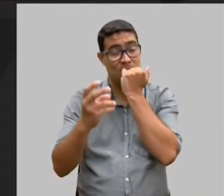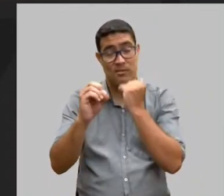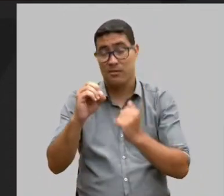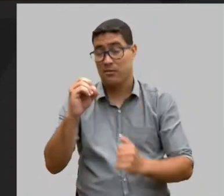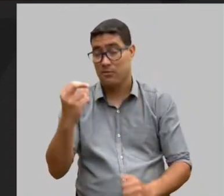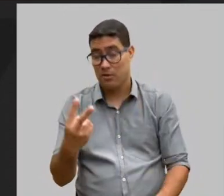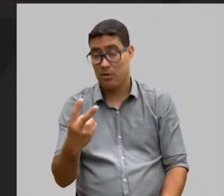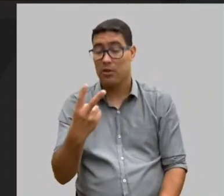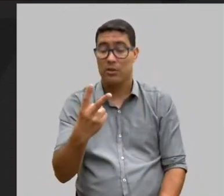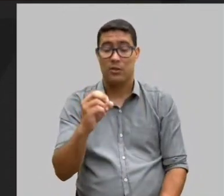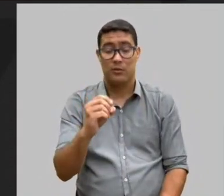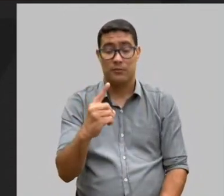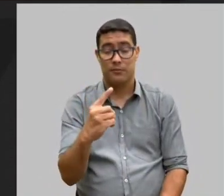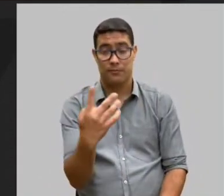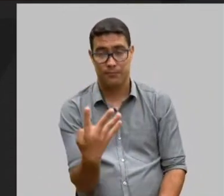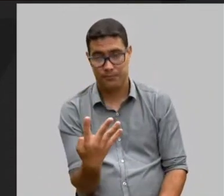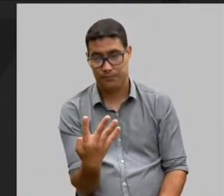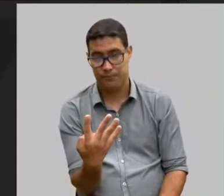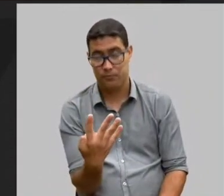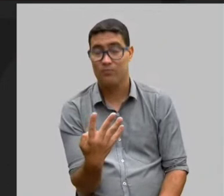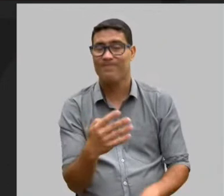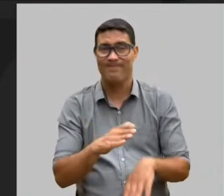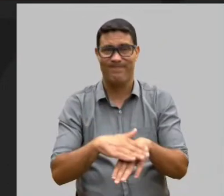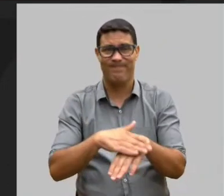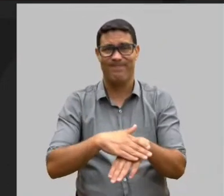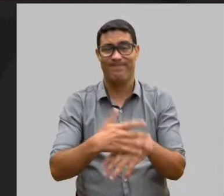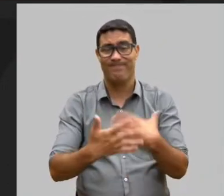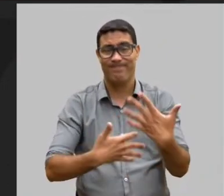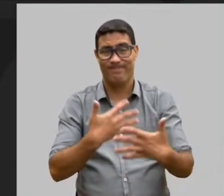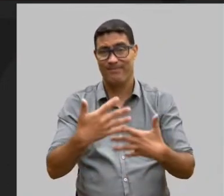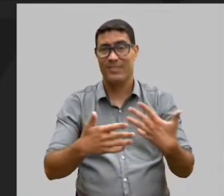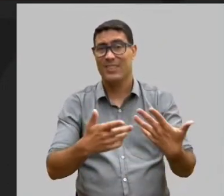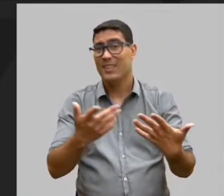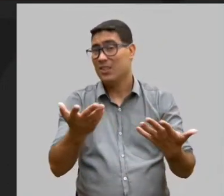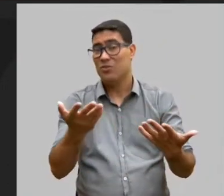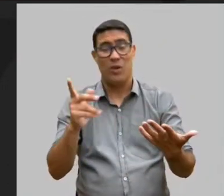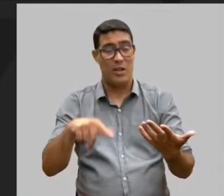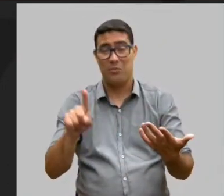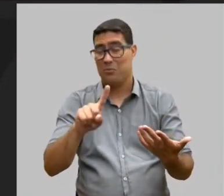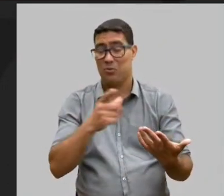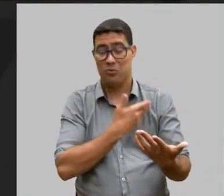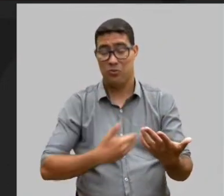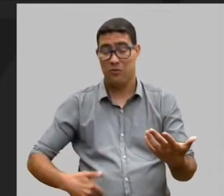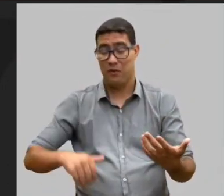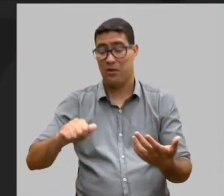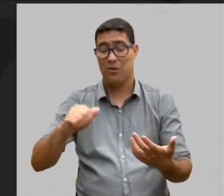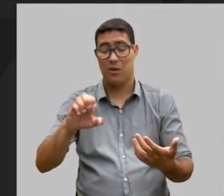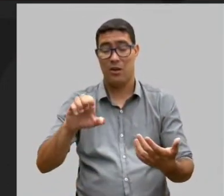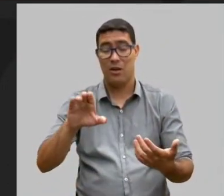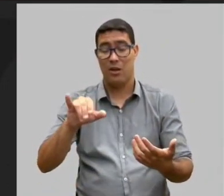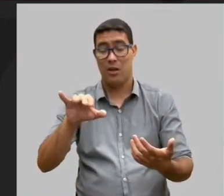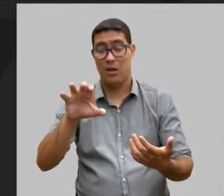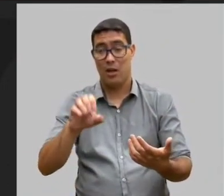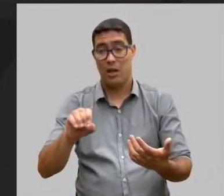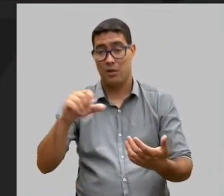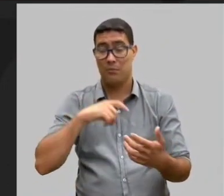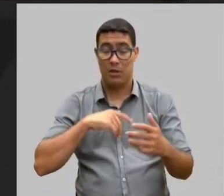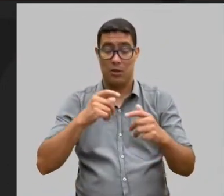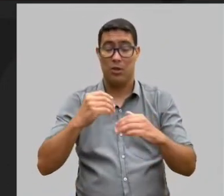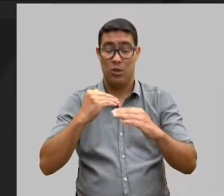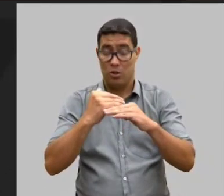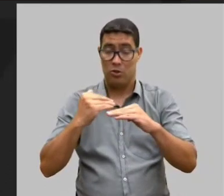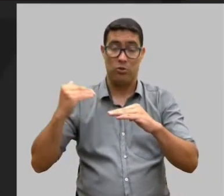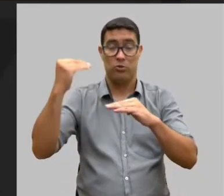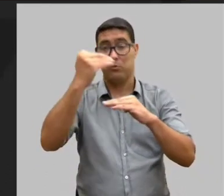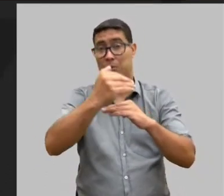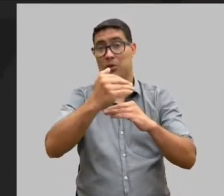2014 aí pegou uma parte de 2002 que não é do governo a mas subiu 56 B 2015 18 subiu 26,7 B